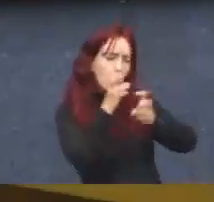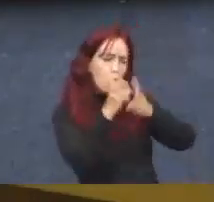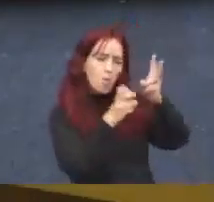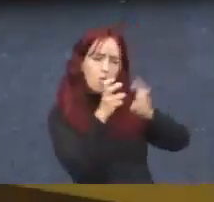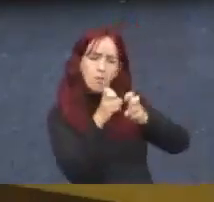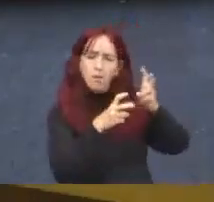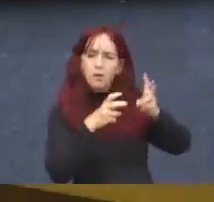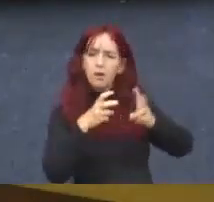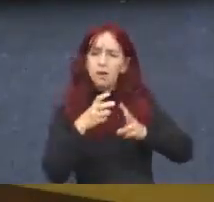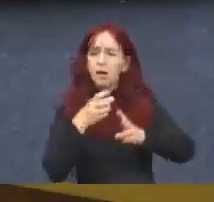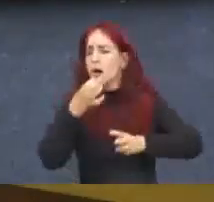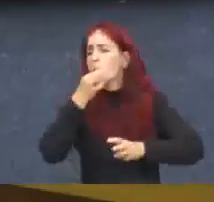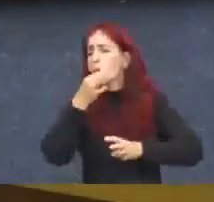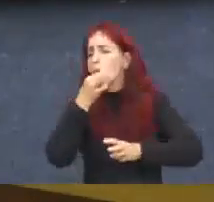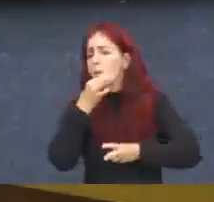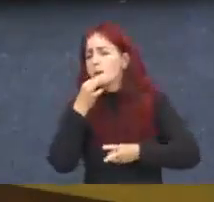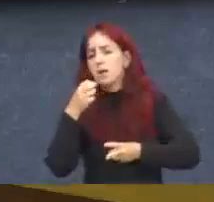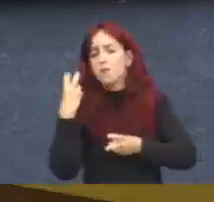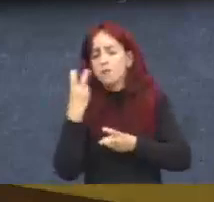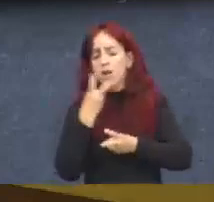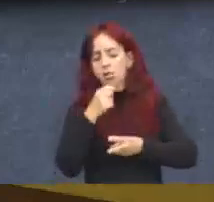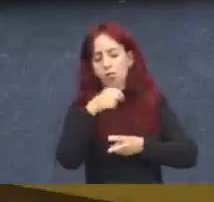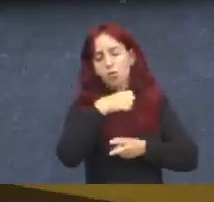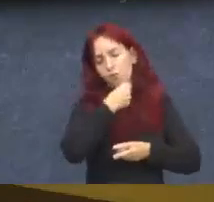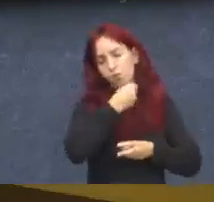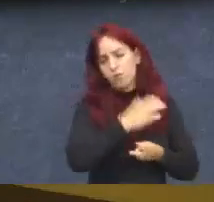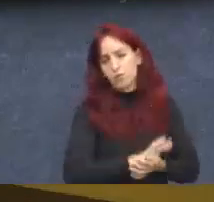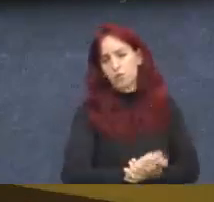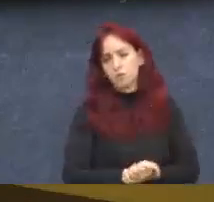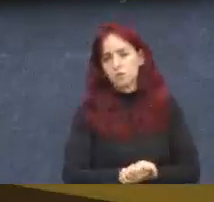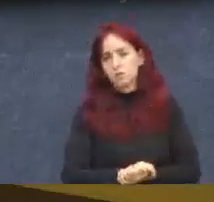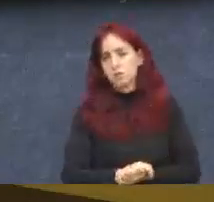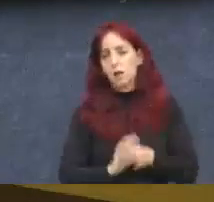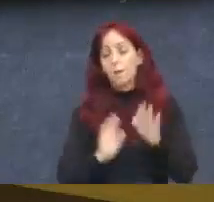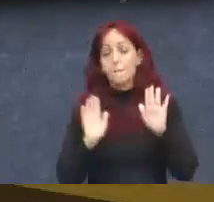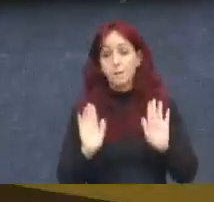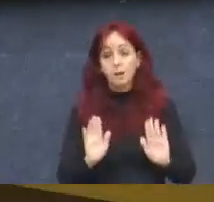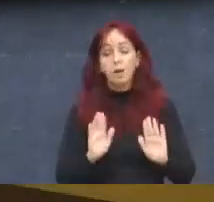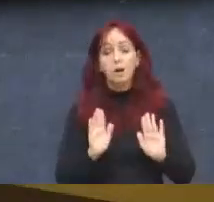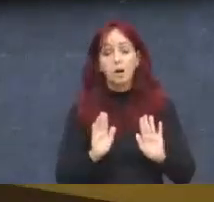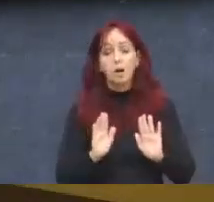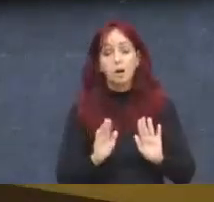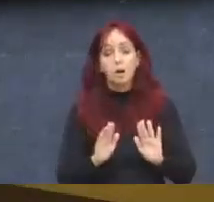ditas nesse microfone. O senhor